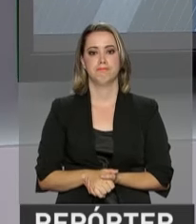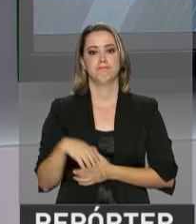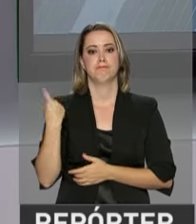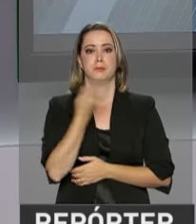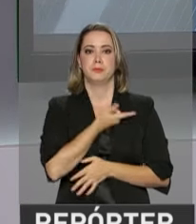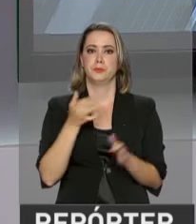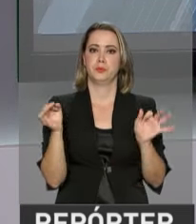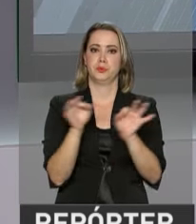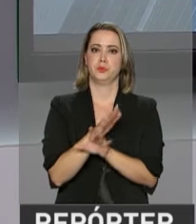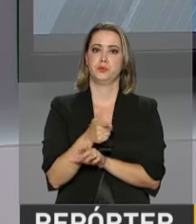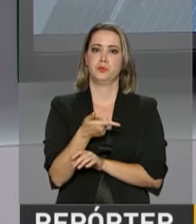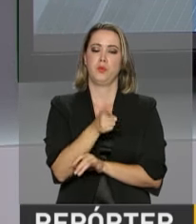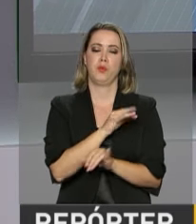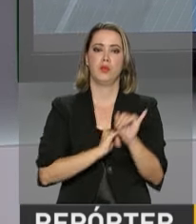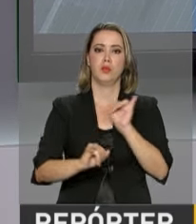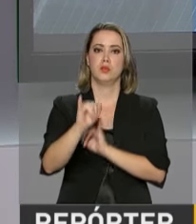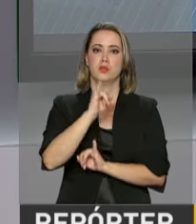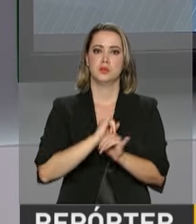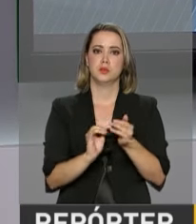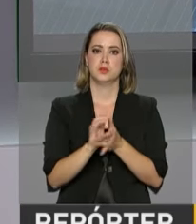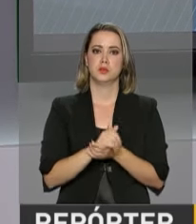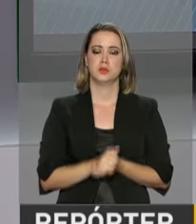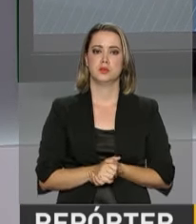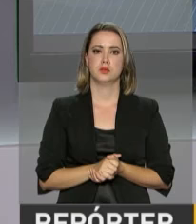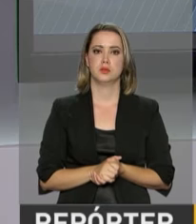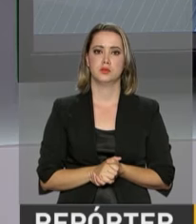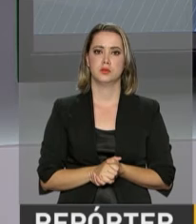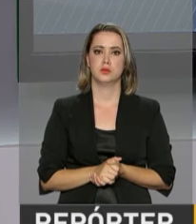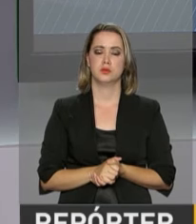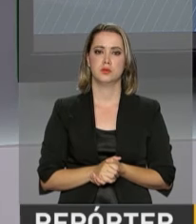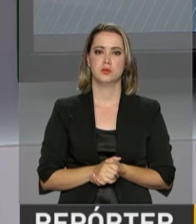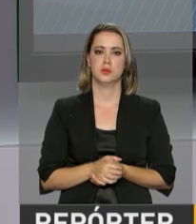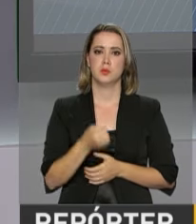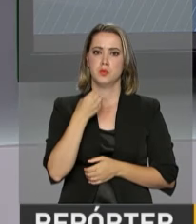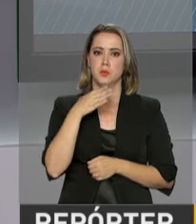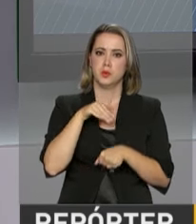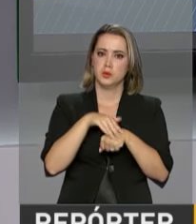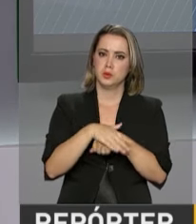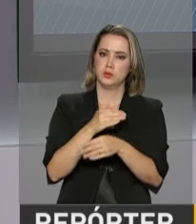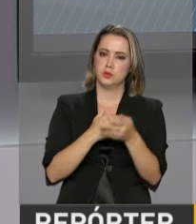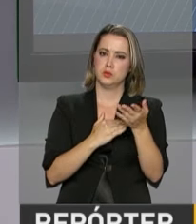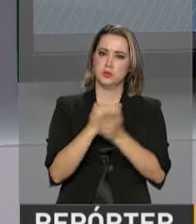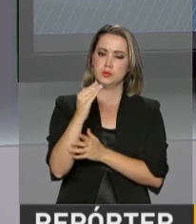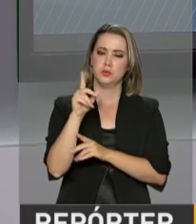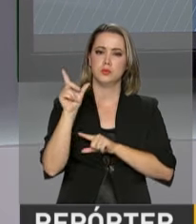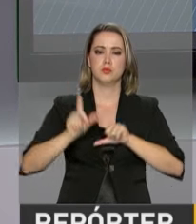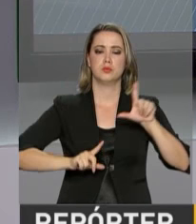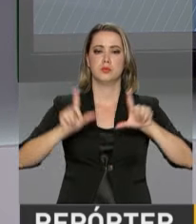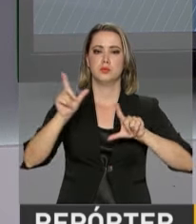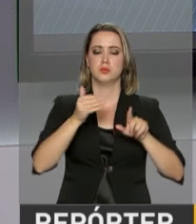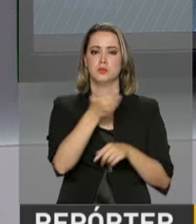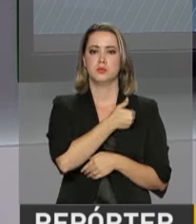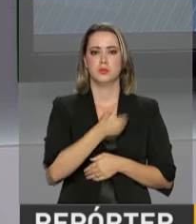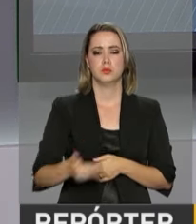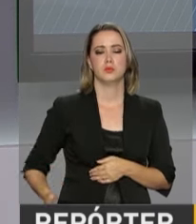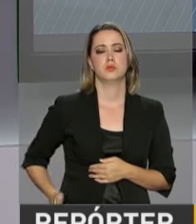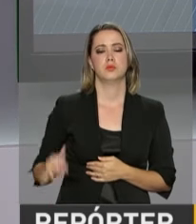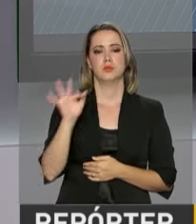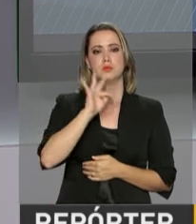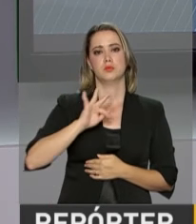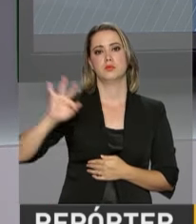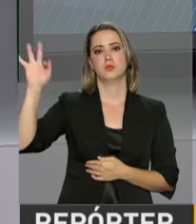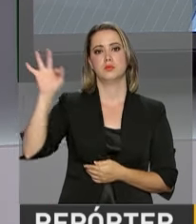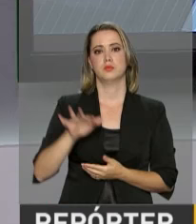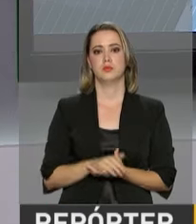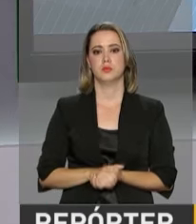por aqui e podemos voltar a qualquer momento com mais informações uma ótima noite pra você e continue com a gente aqui na nbr a